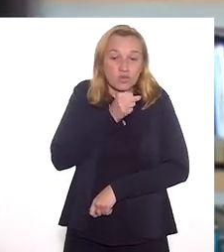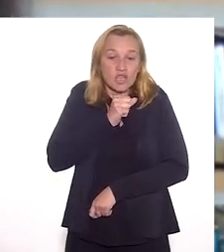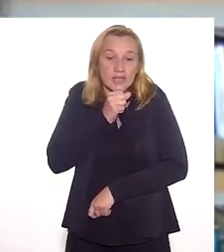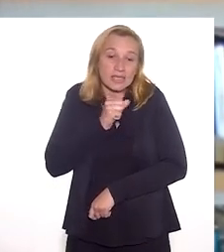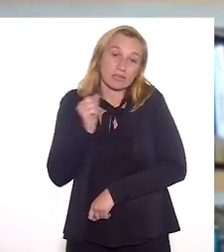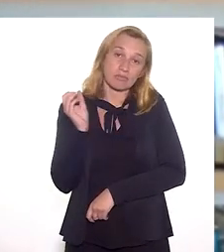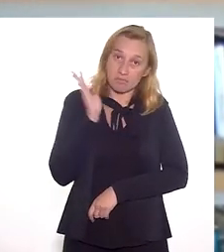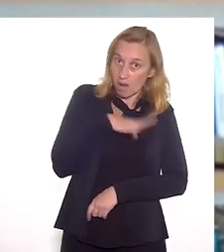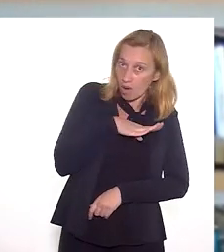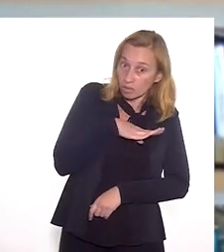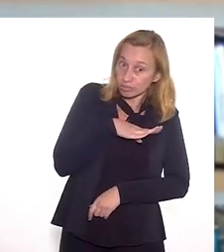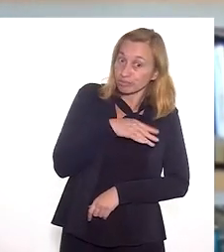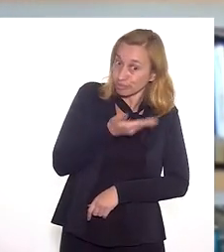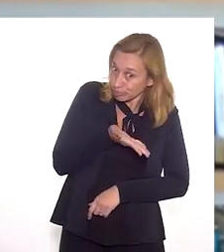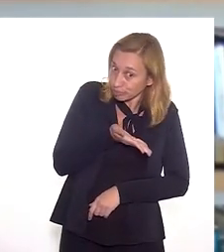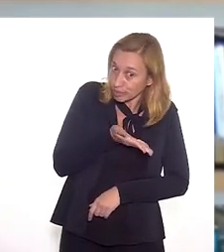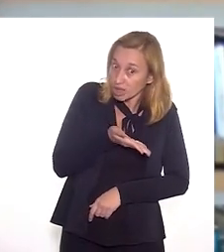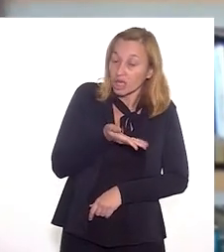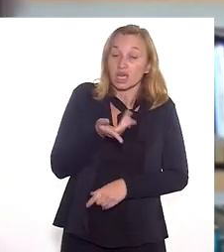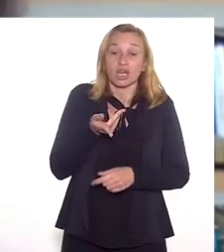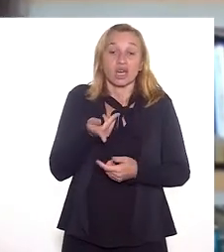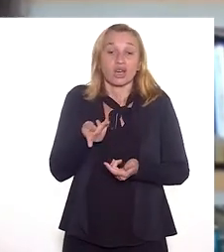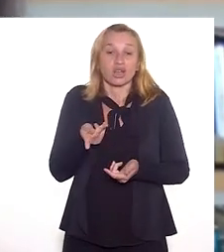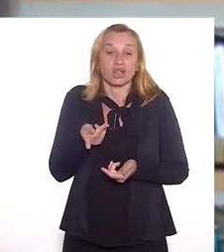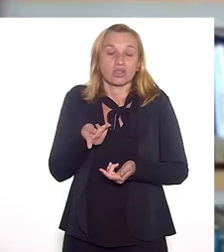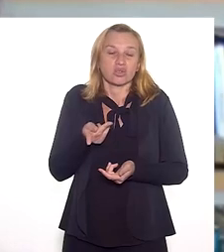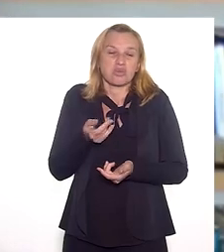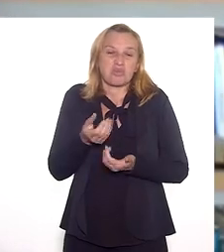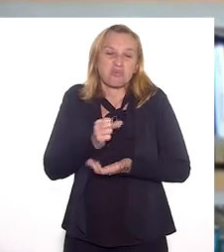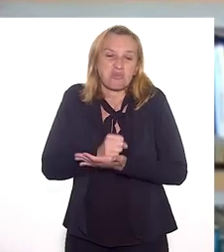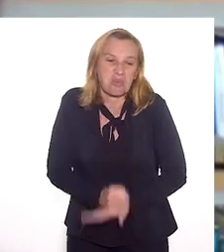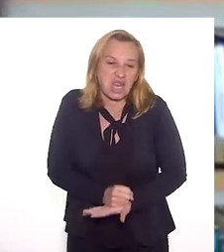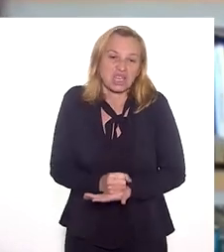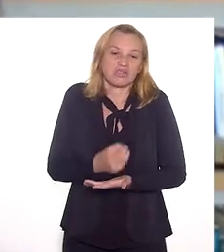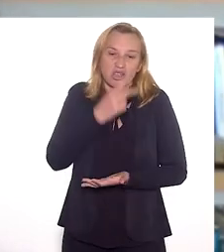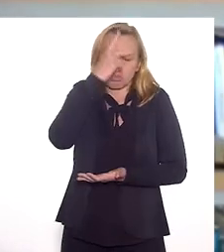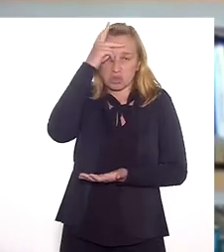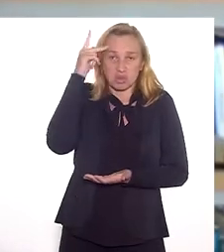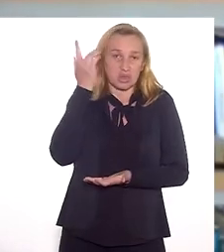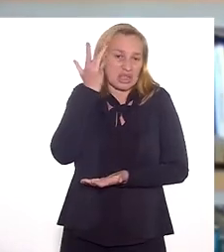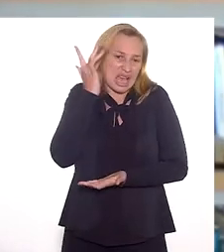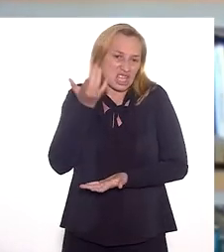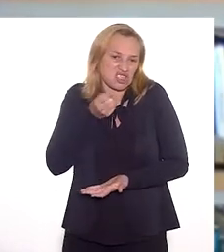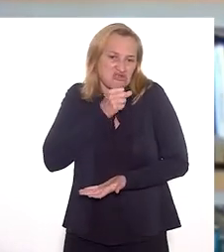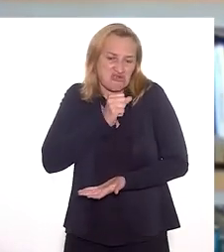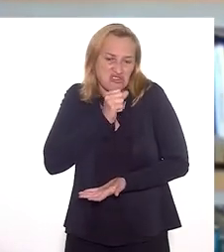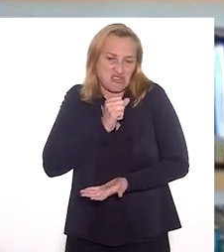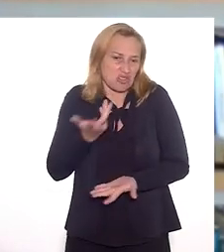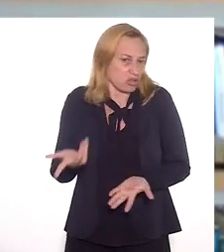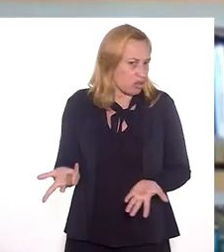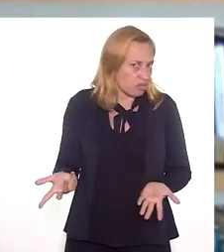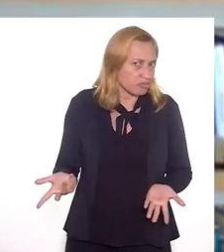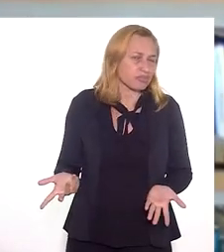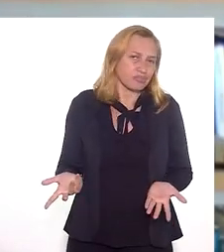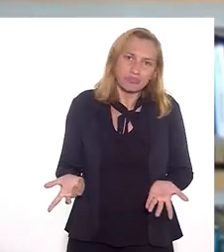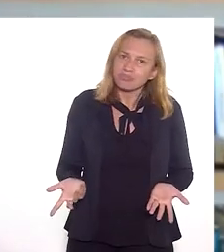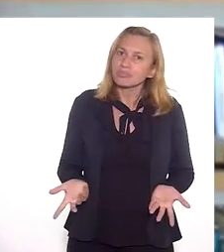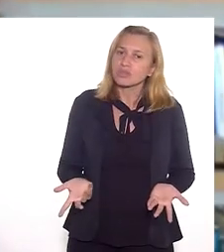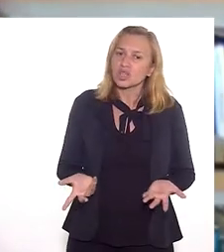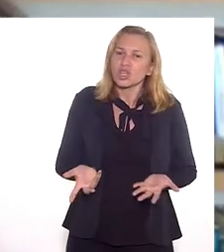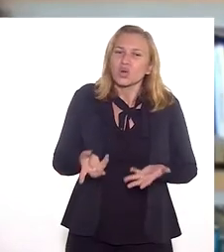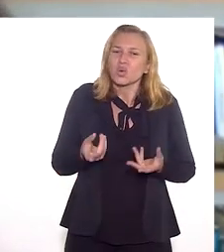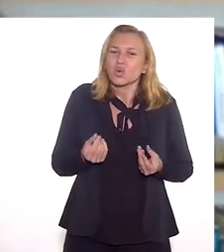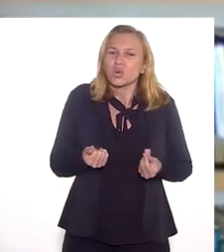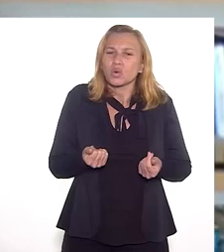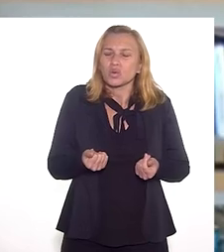mal, que a velhice seja tratada como um fardo, que os idosos sejam tratados como um peso, que